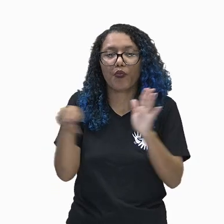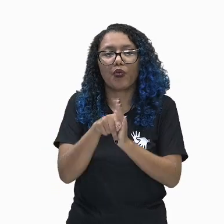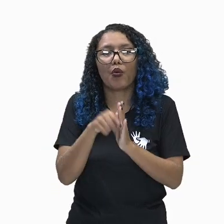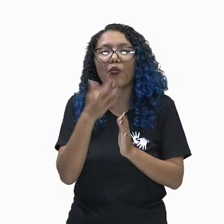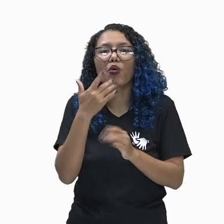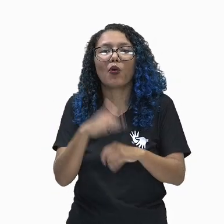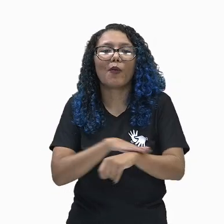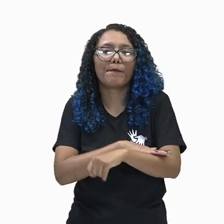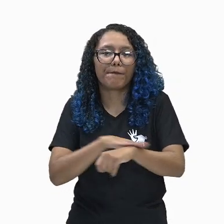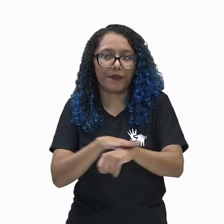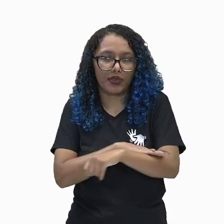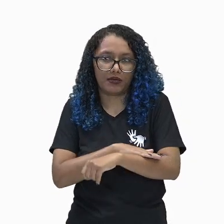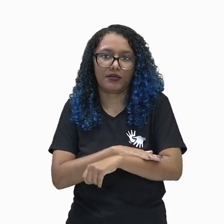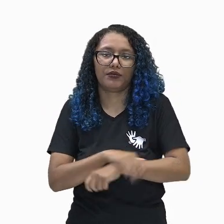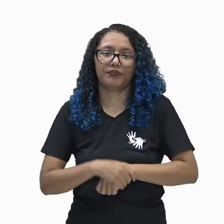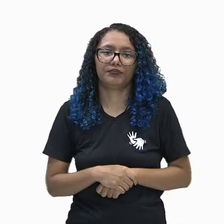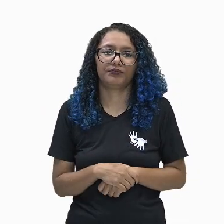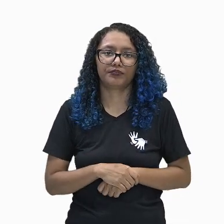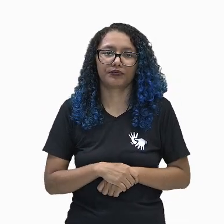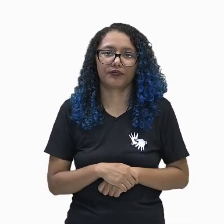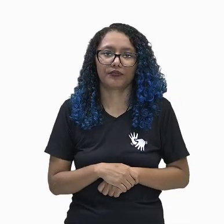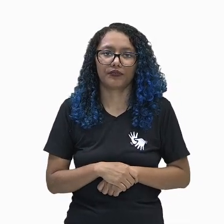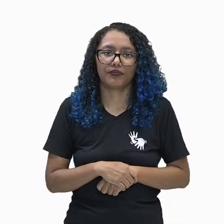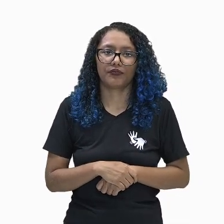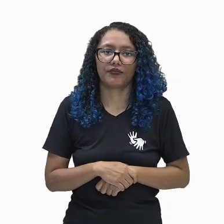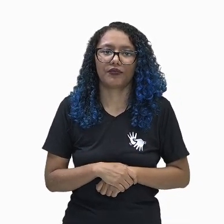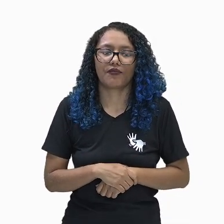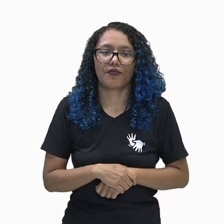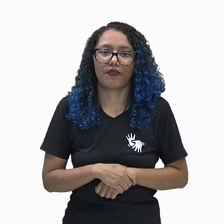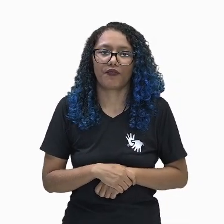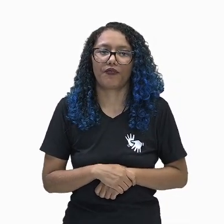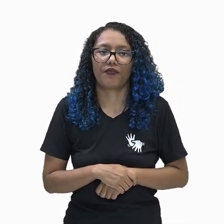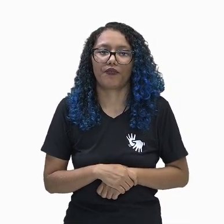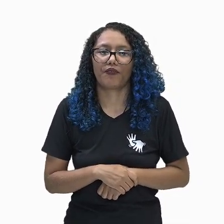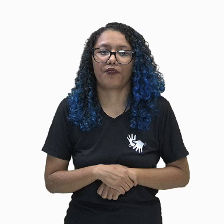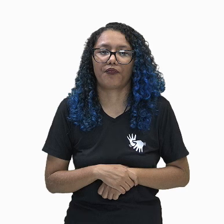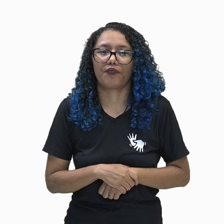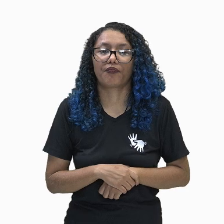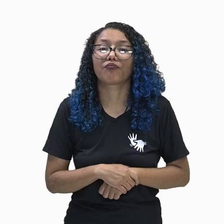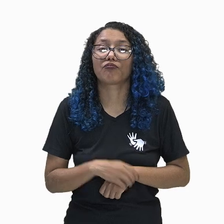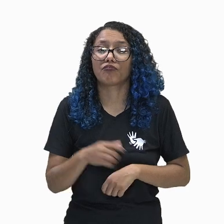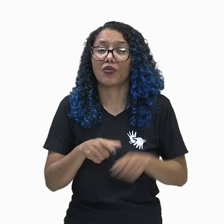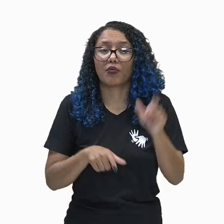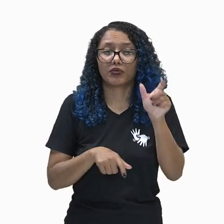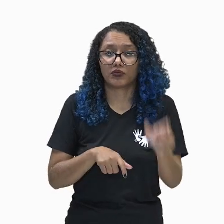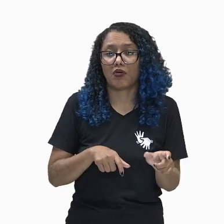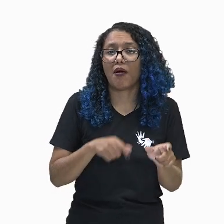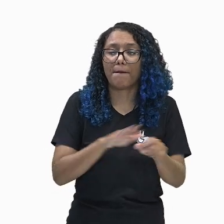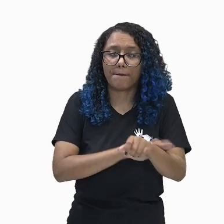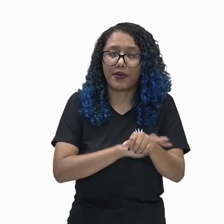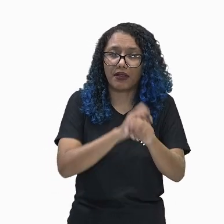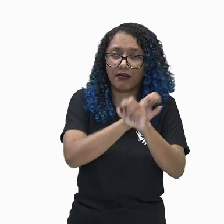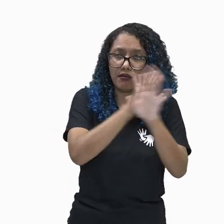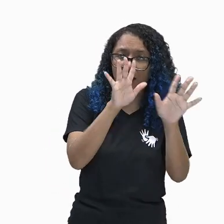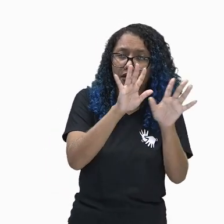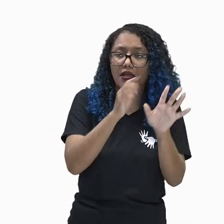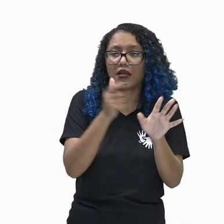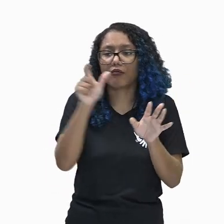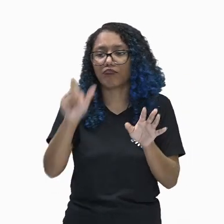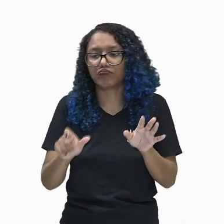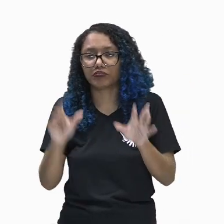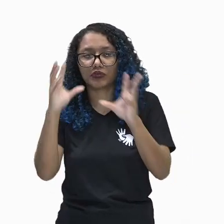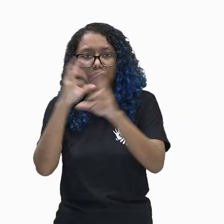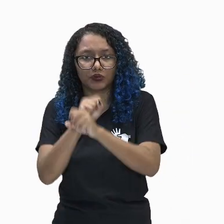nós temos uma representação de um indivíduo de pele clara e escura. E quando há uma mistura